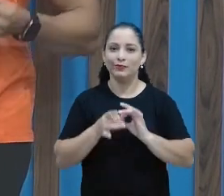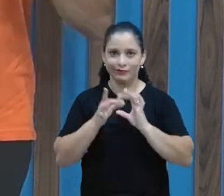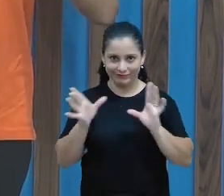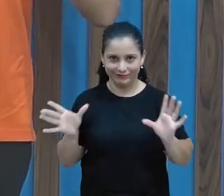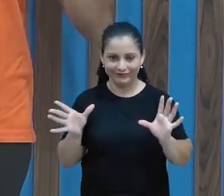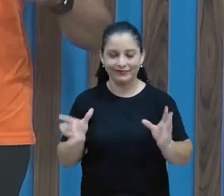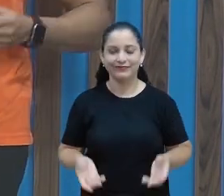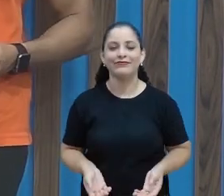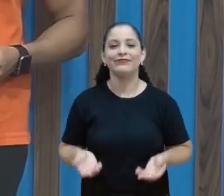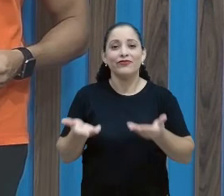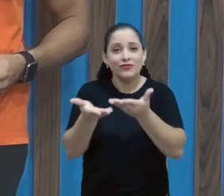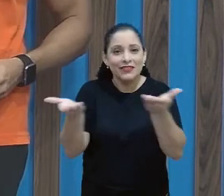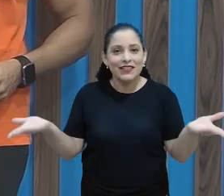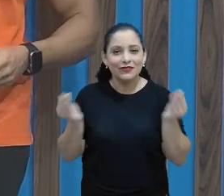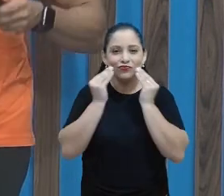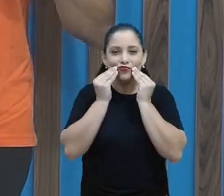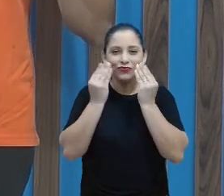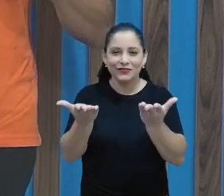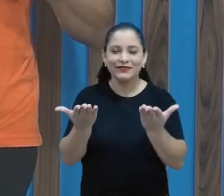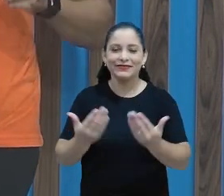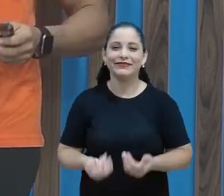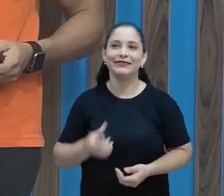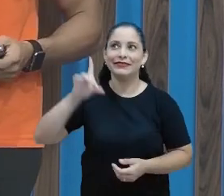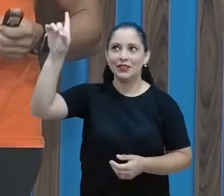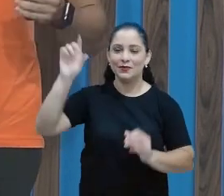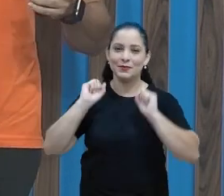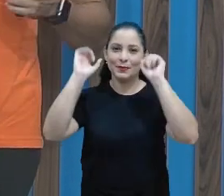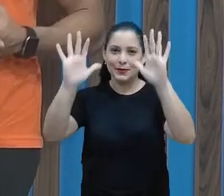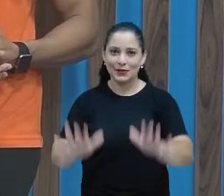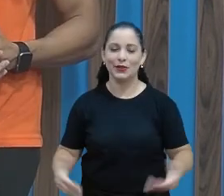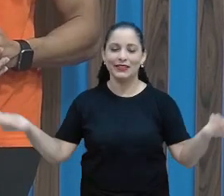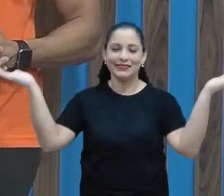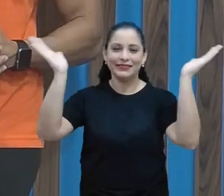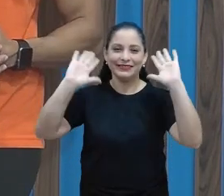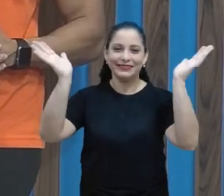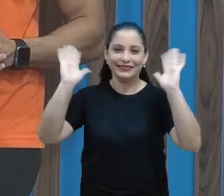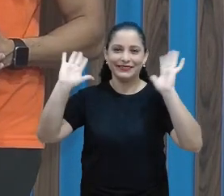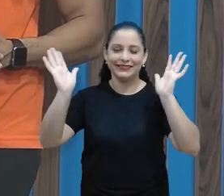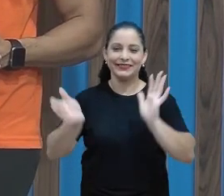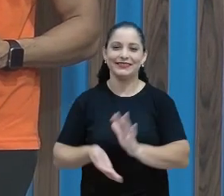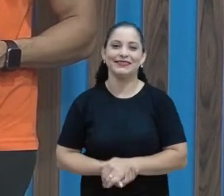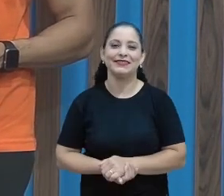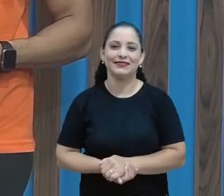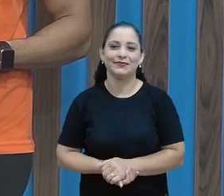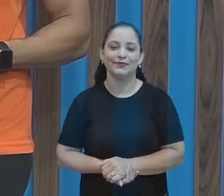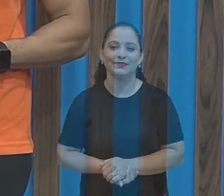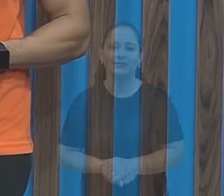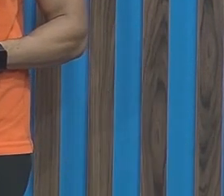bom? Um cheiro no seu coração, fique com Deus e até a nossa próxima aula.